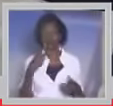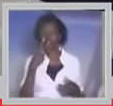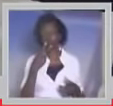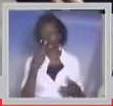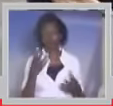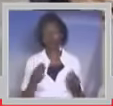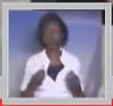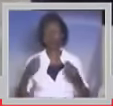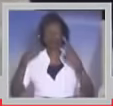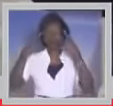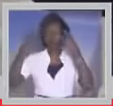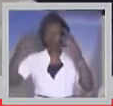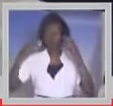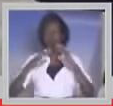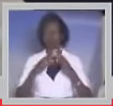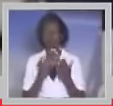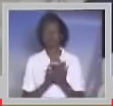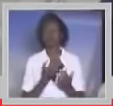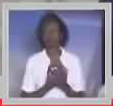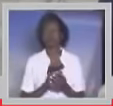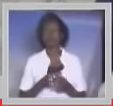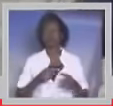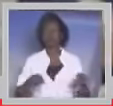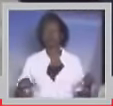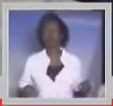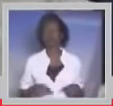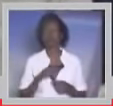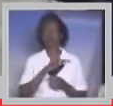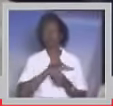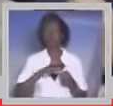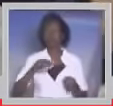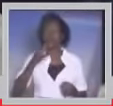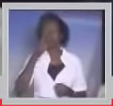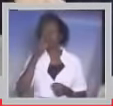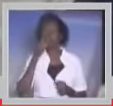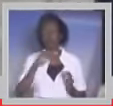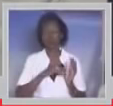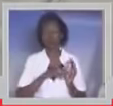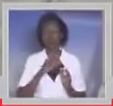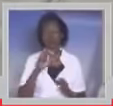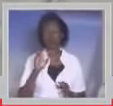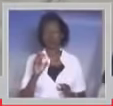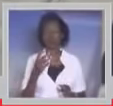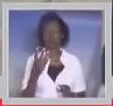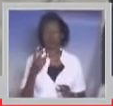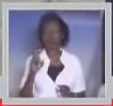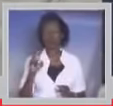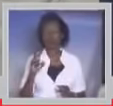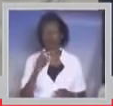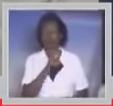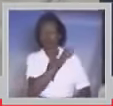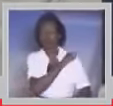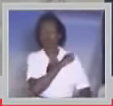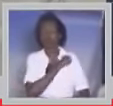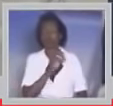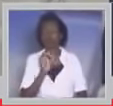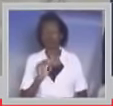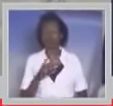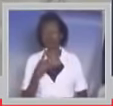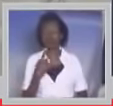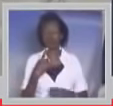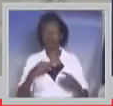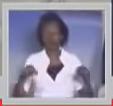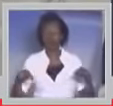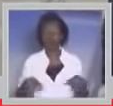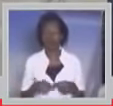violência nas escolas superlotação salas com até 50 alunos 45 50 alunos falta